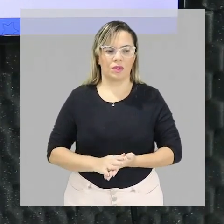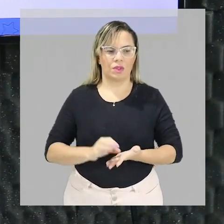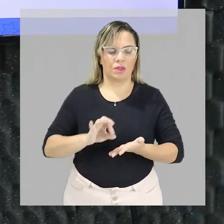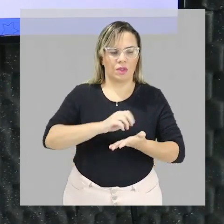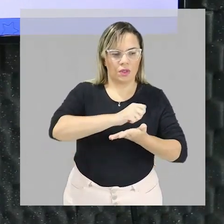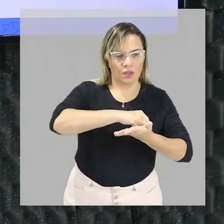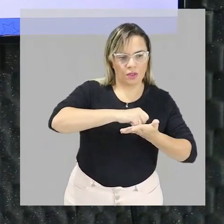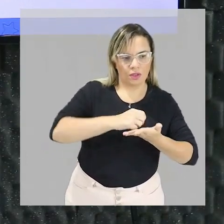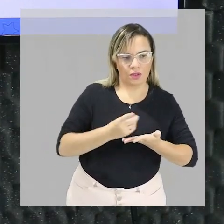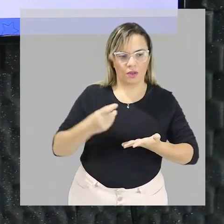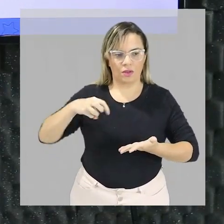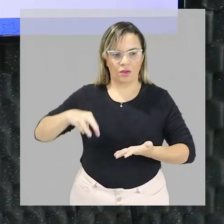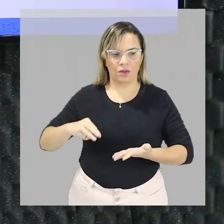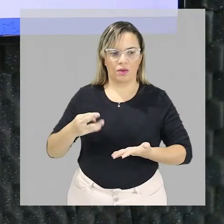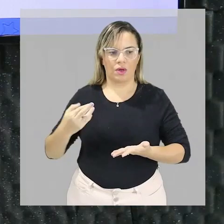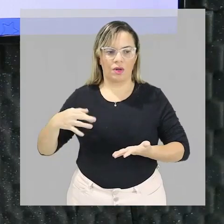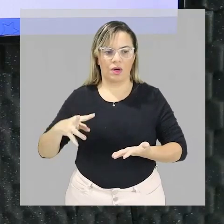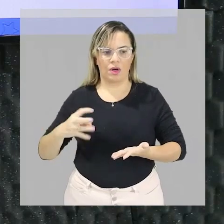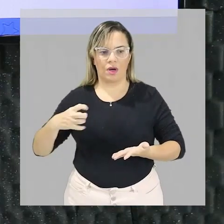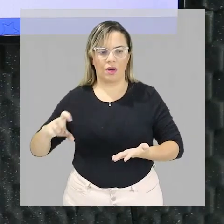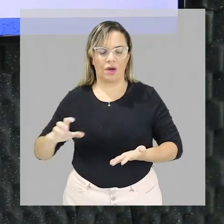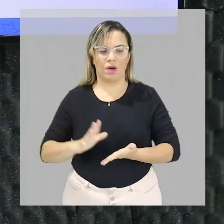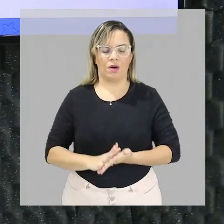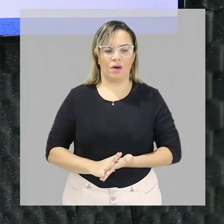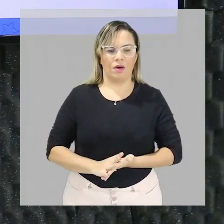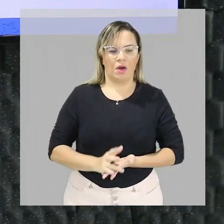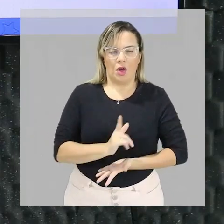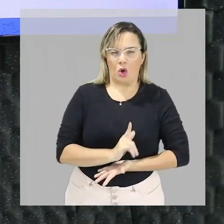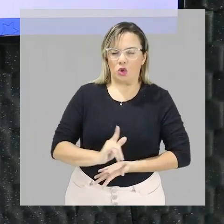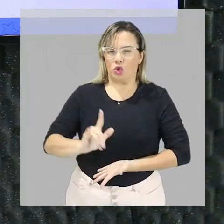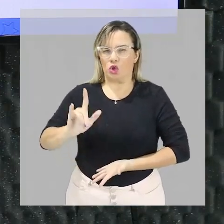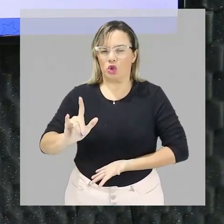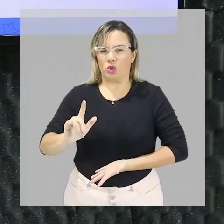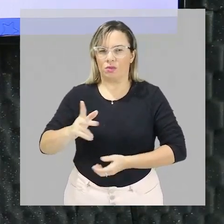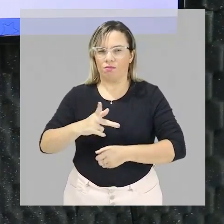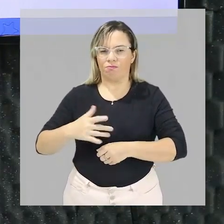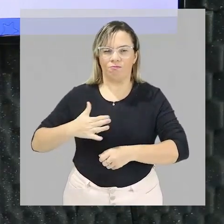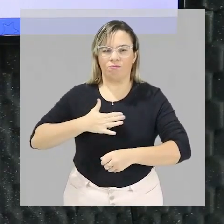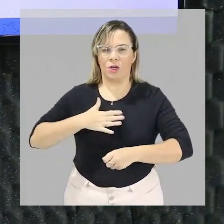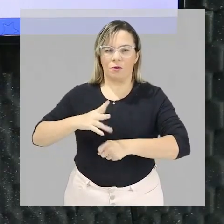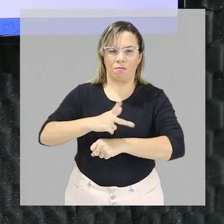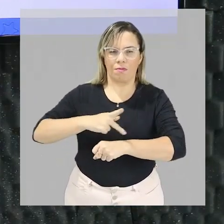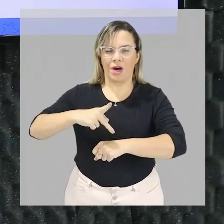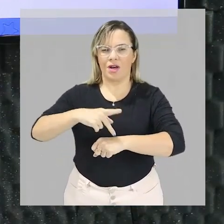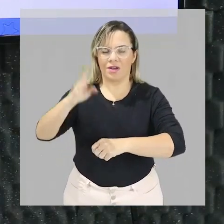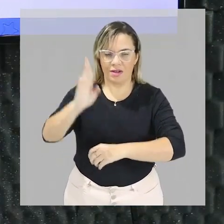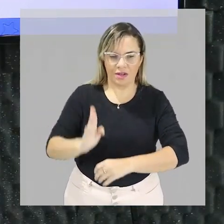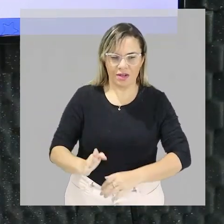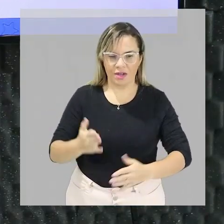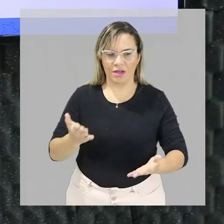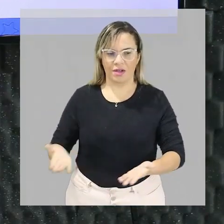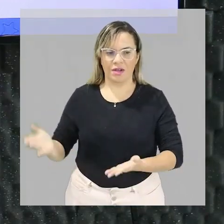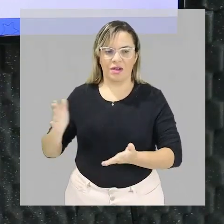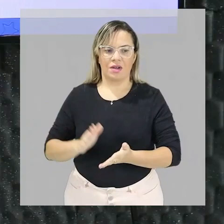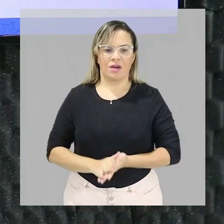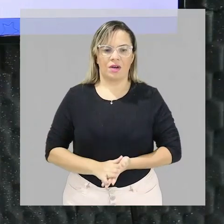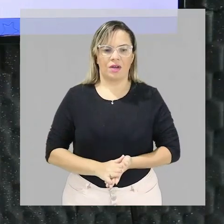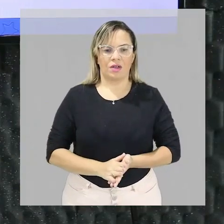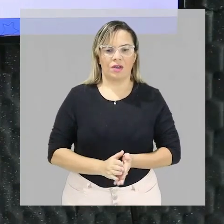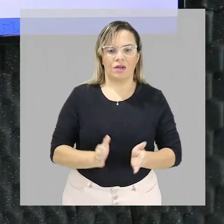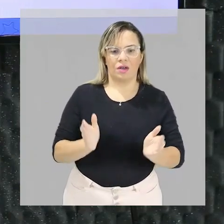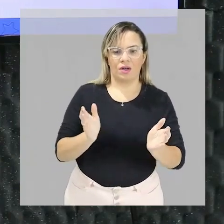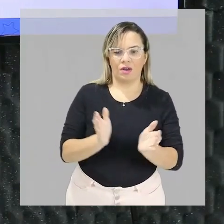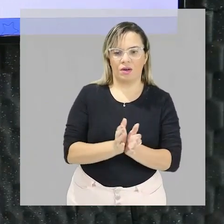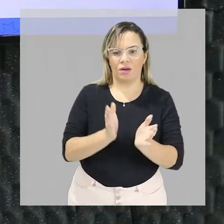Te Amo, Meu Brasil, certo? Basicamente, do grupo da época chamado como Incríveis, que é uma